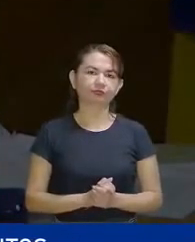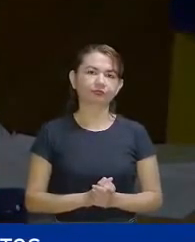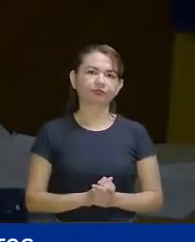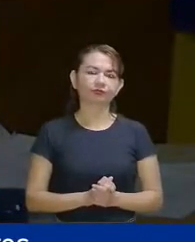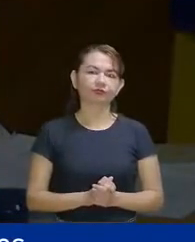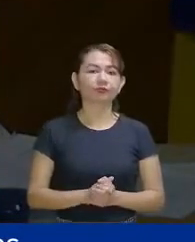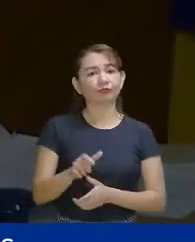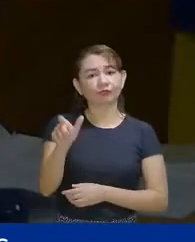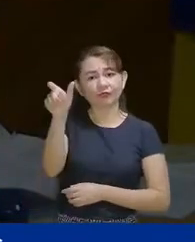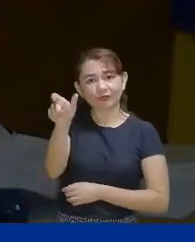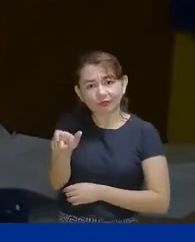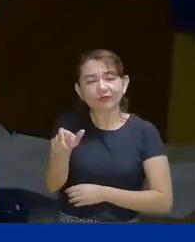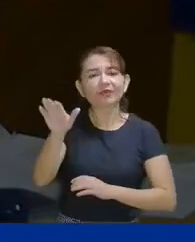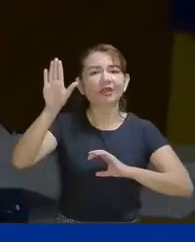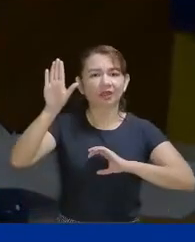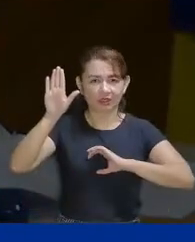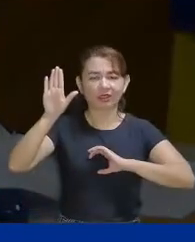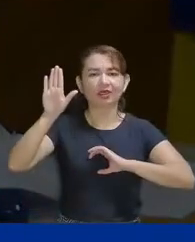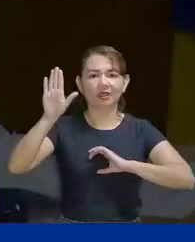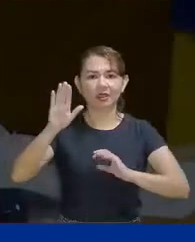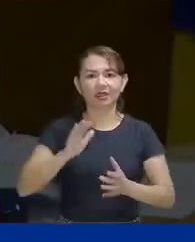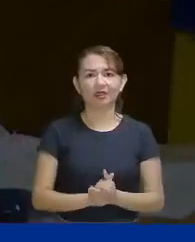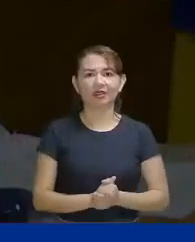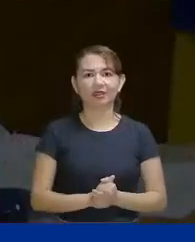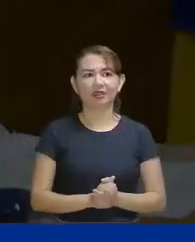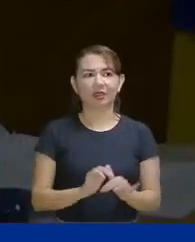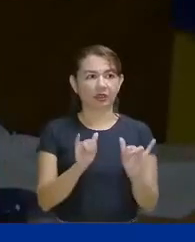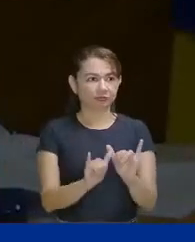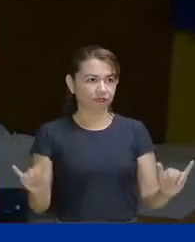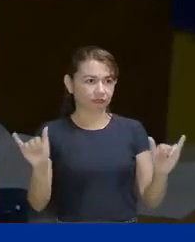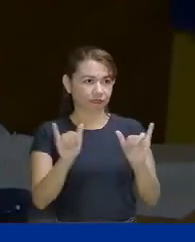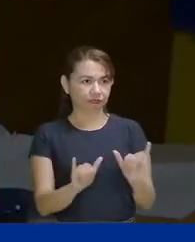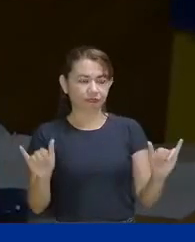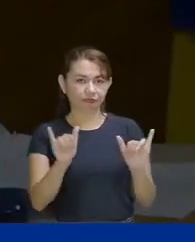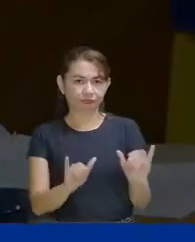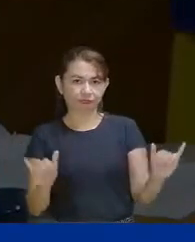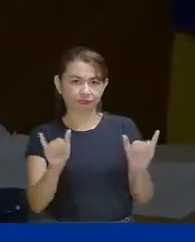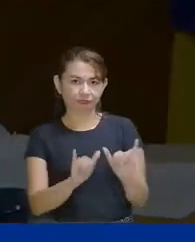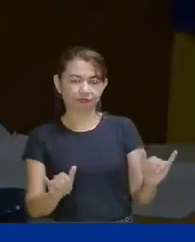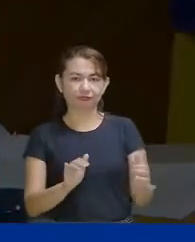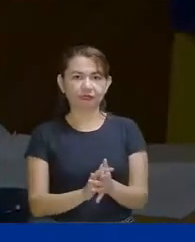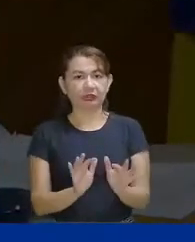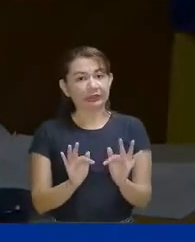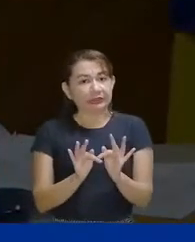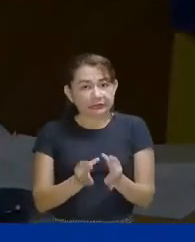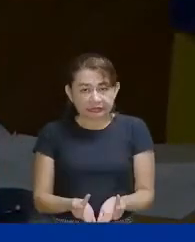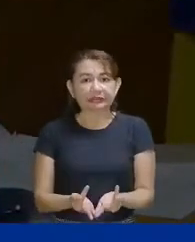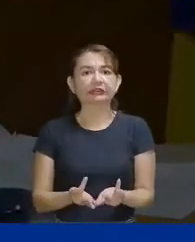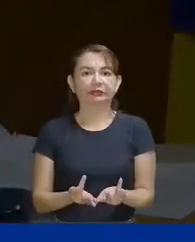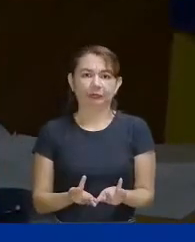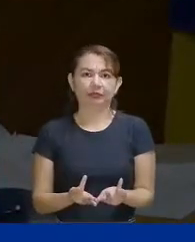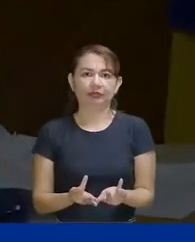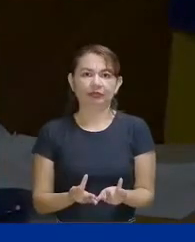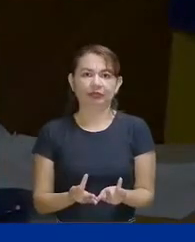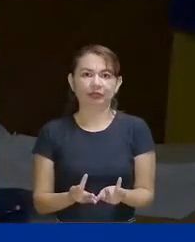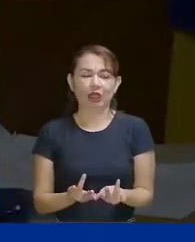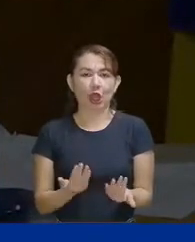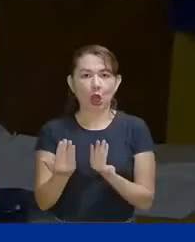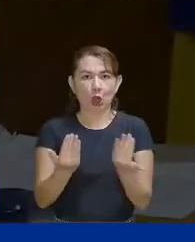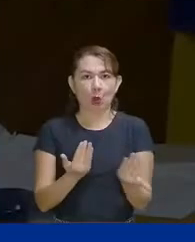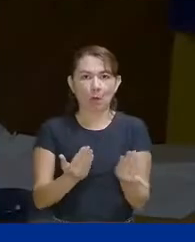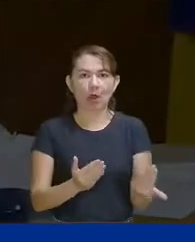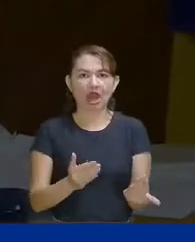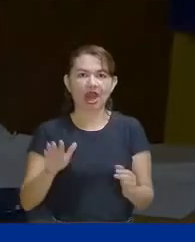de Marcivânia Flecha não é uma campanha mais simples como aquela pessoa que está